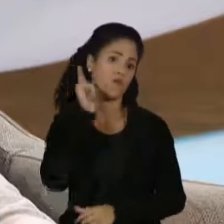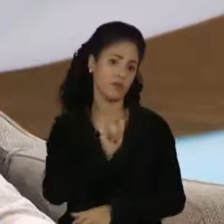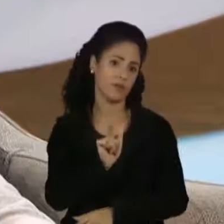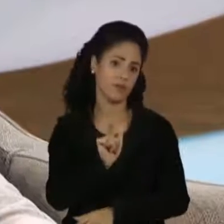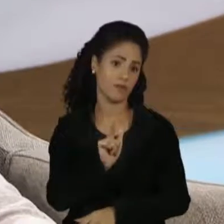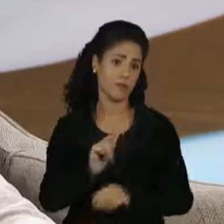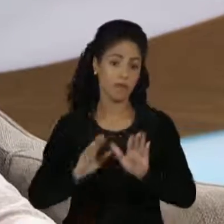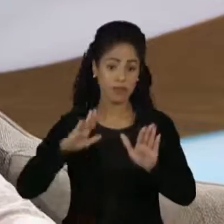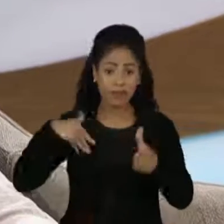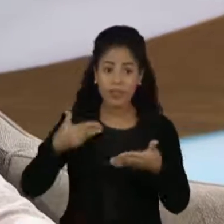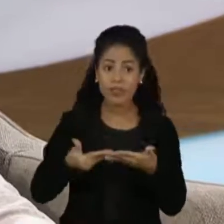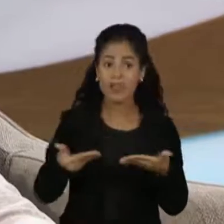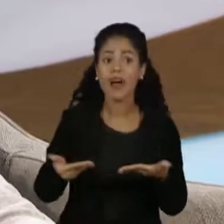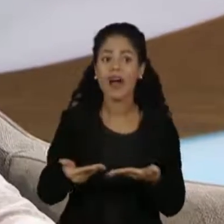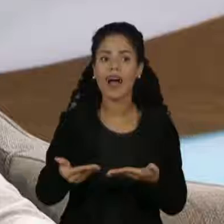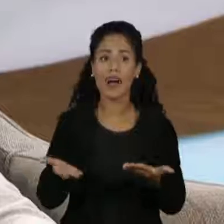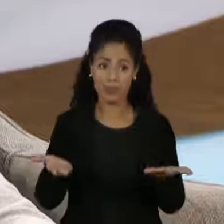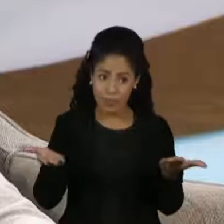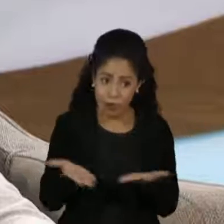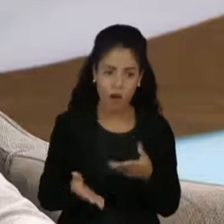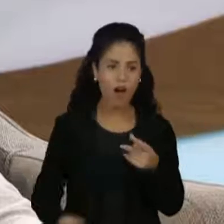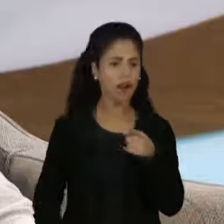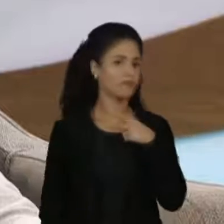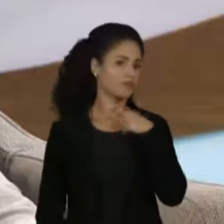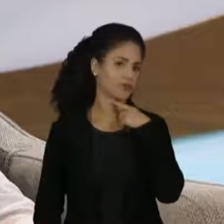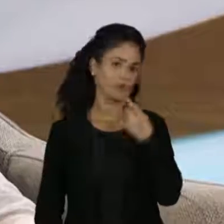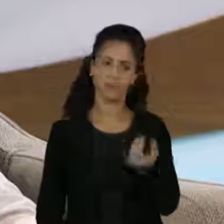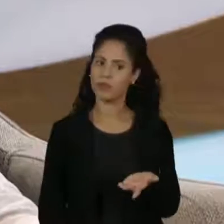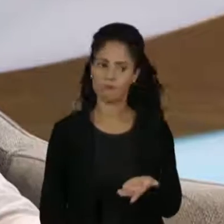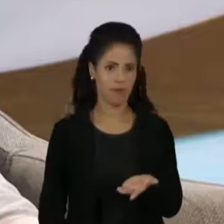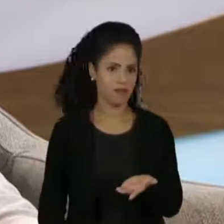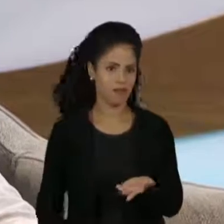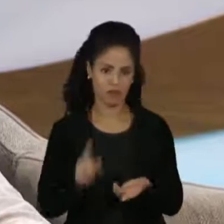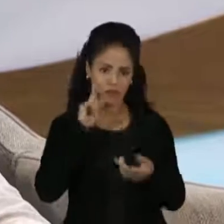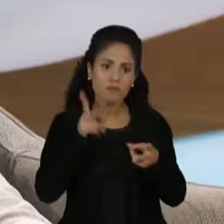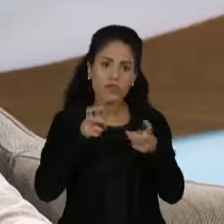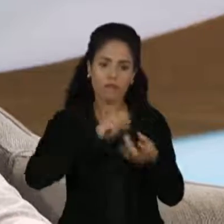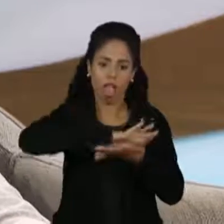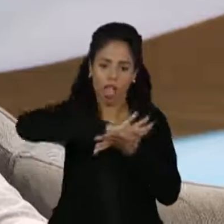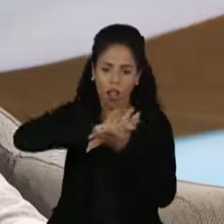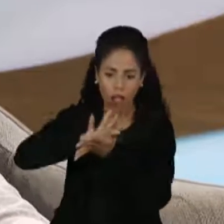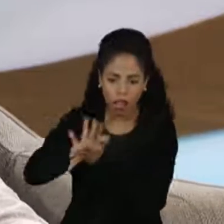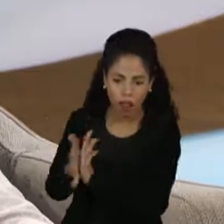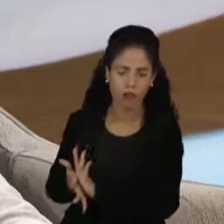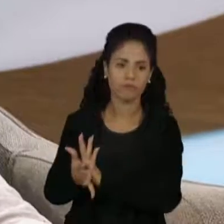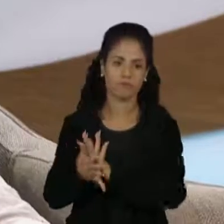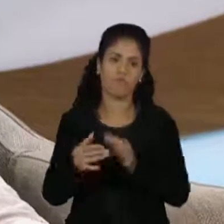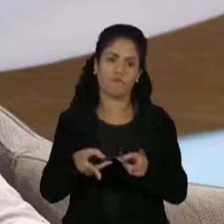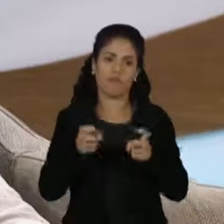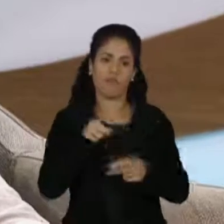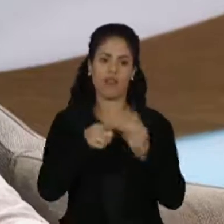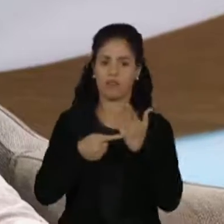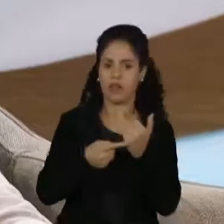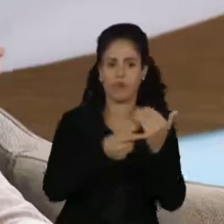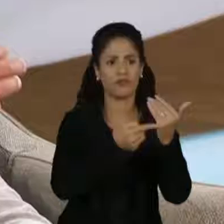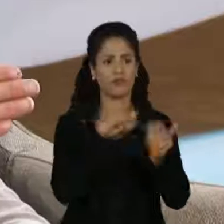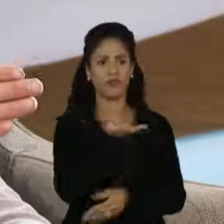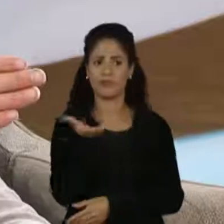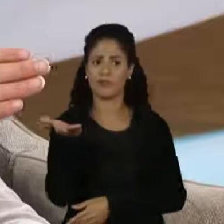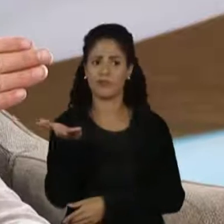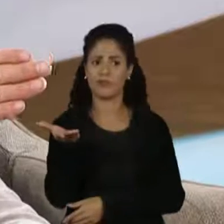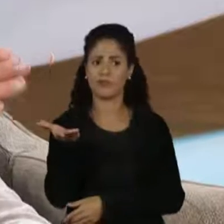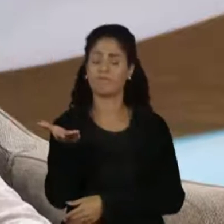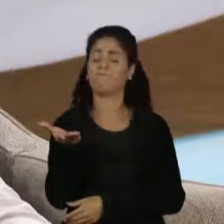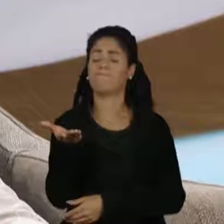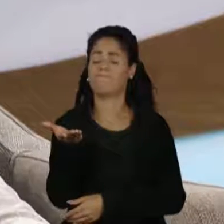certo até o momento que não dá mais, que é o desenvolvimento de toda a máquina industrial, de toda a tecnologia.